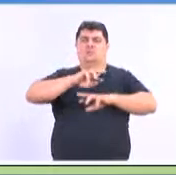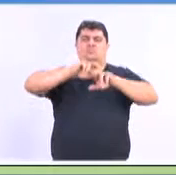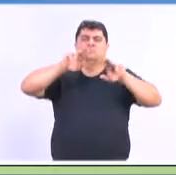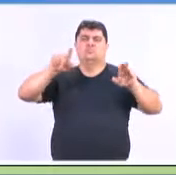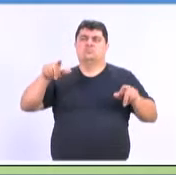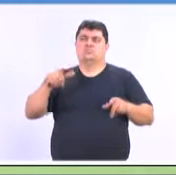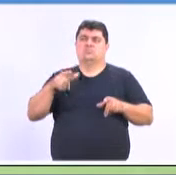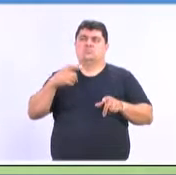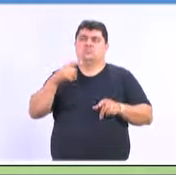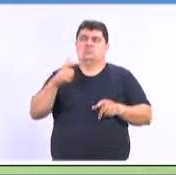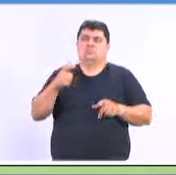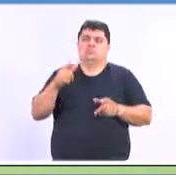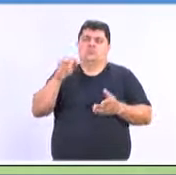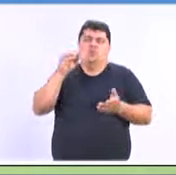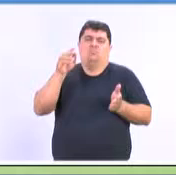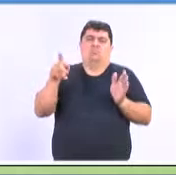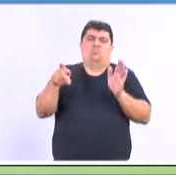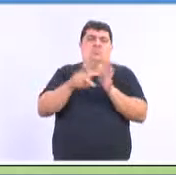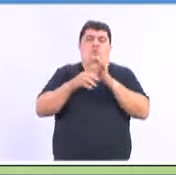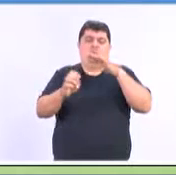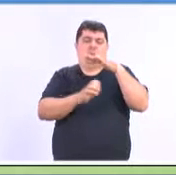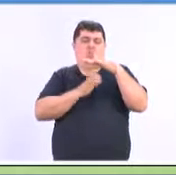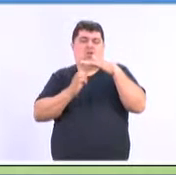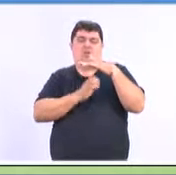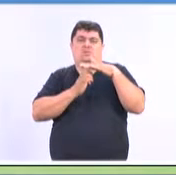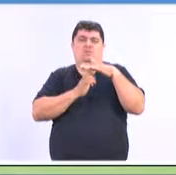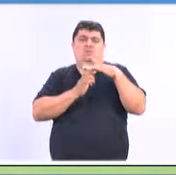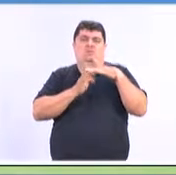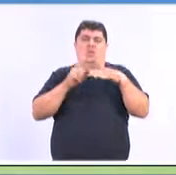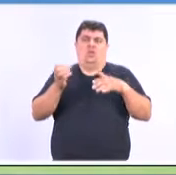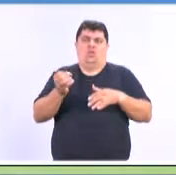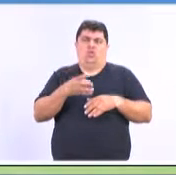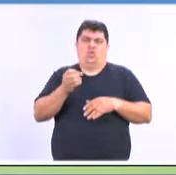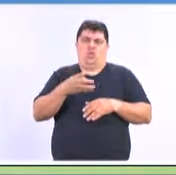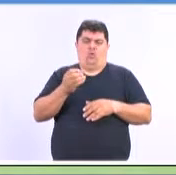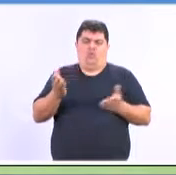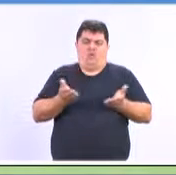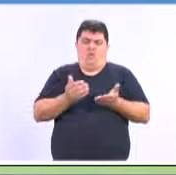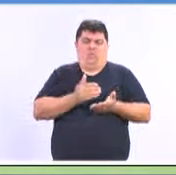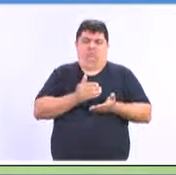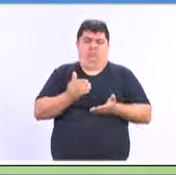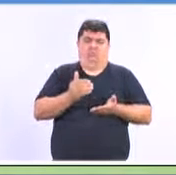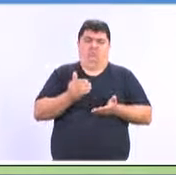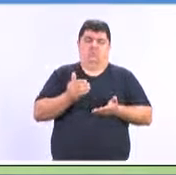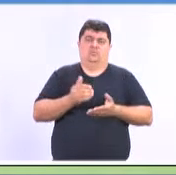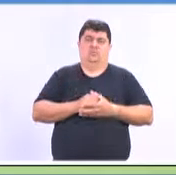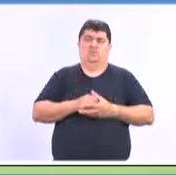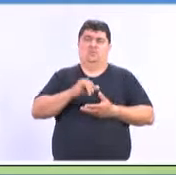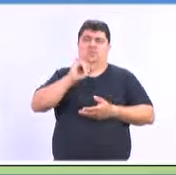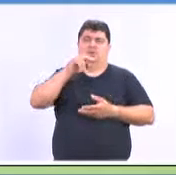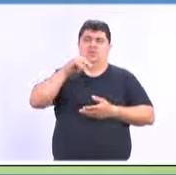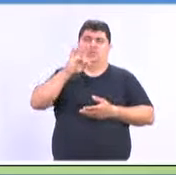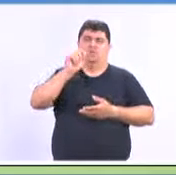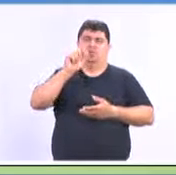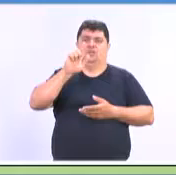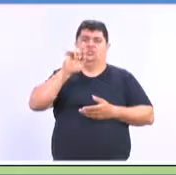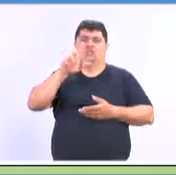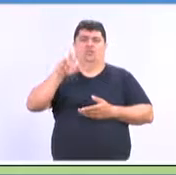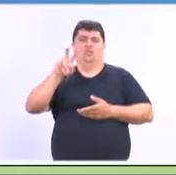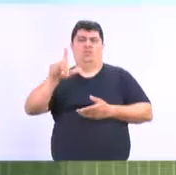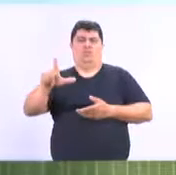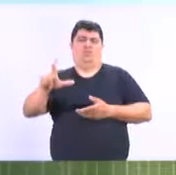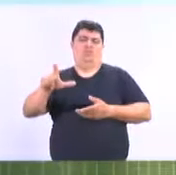às operações das empresas. Correto? Isso aqui é um termo novo que surgiu na contabilidade recentemente,